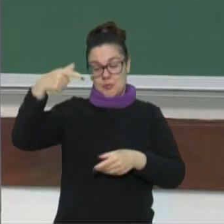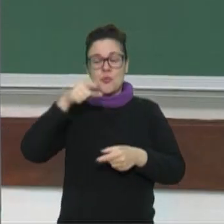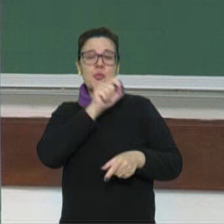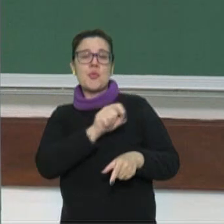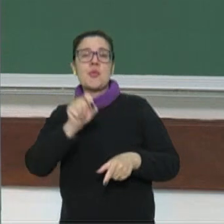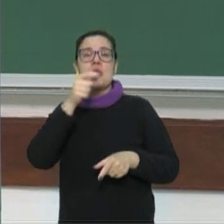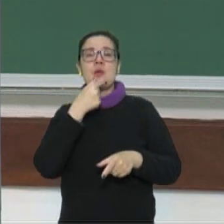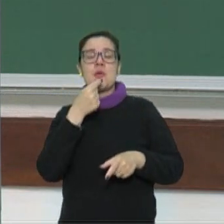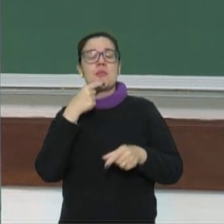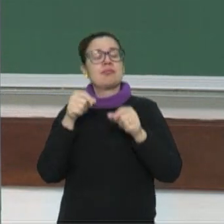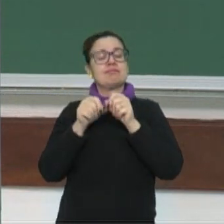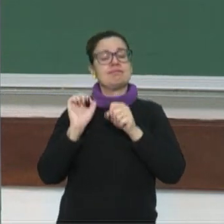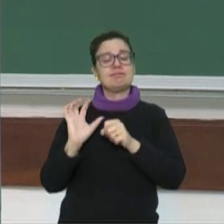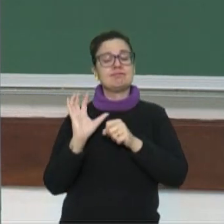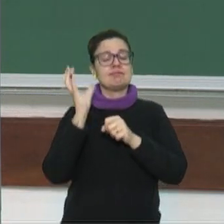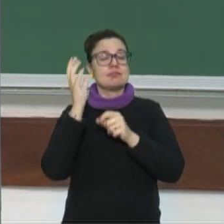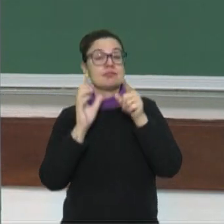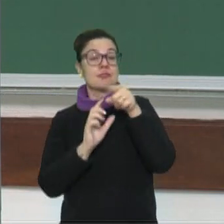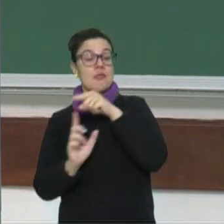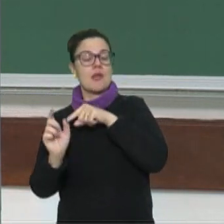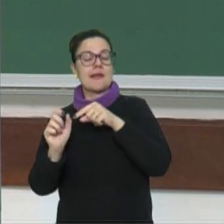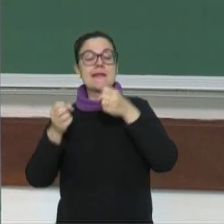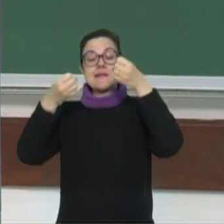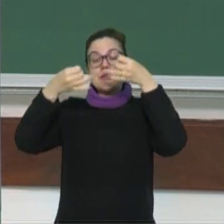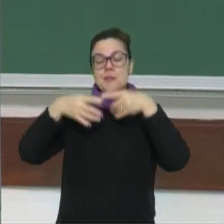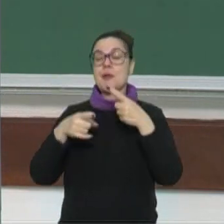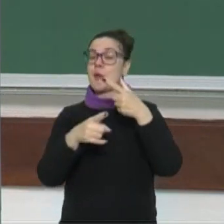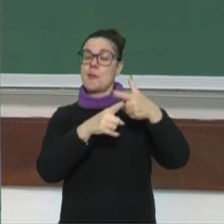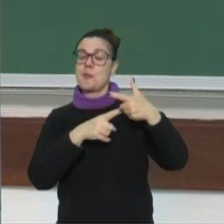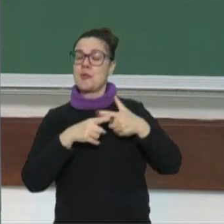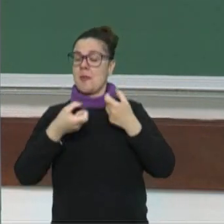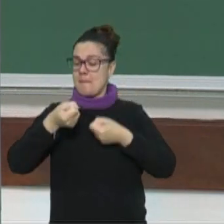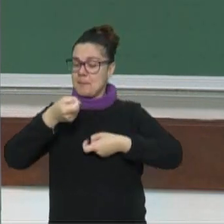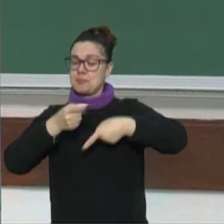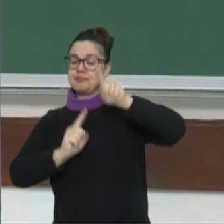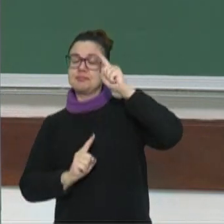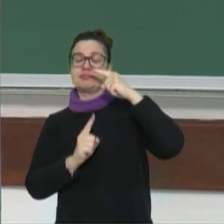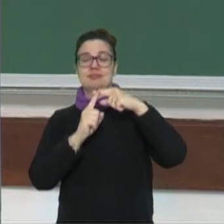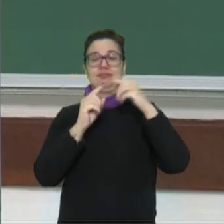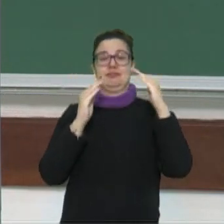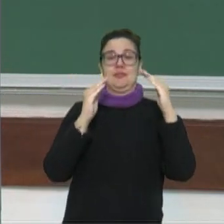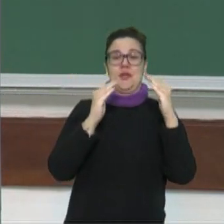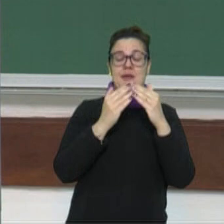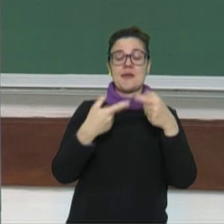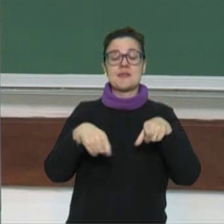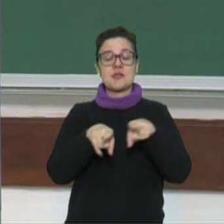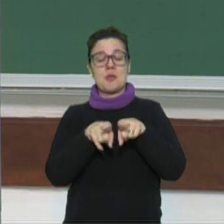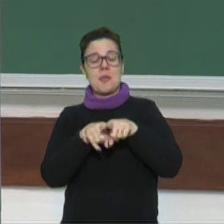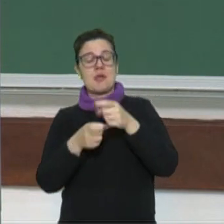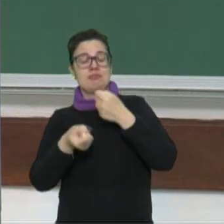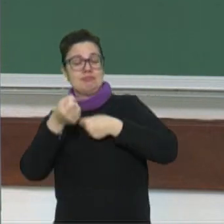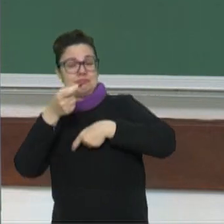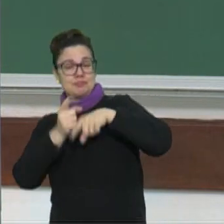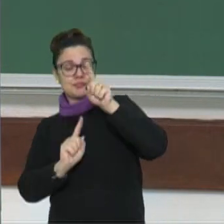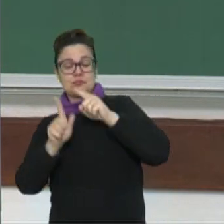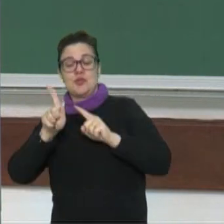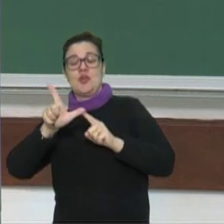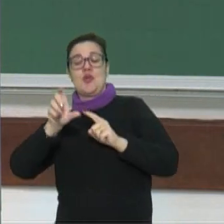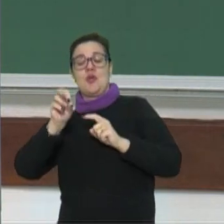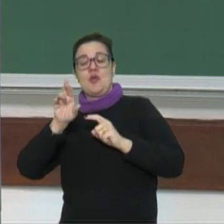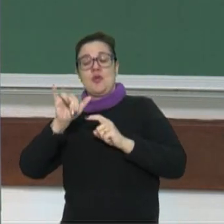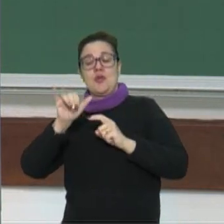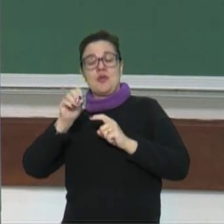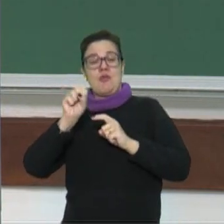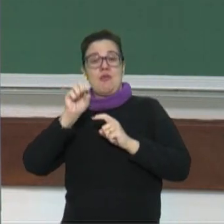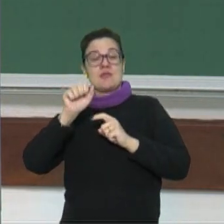faz? Ele tenta justificar o porquê da Revolução Puritana e o porquê da Revolução Gloriosa. Em seu